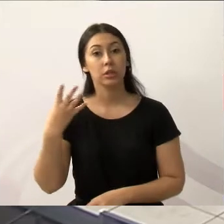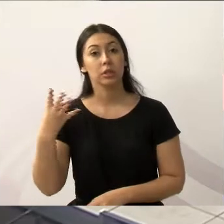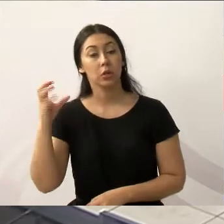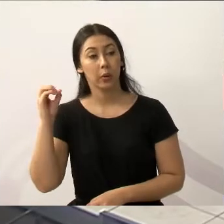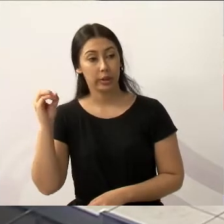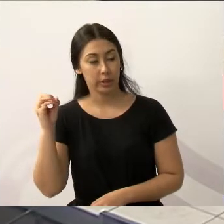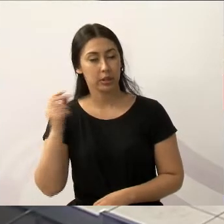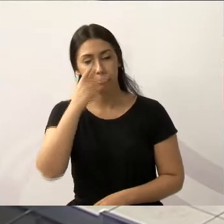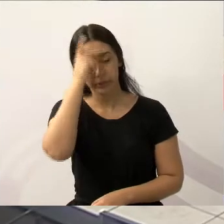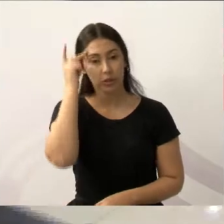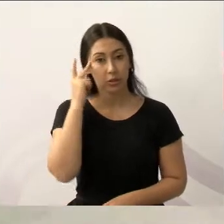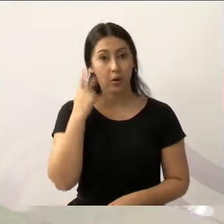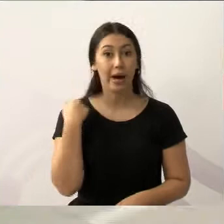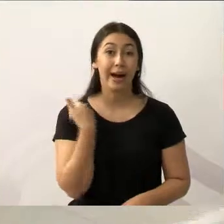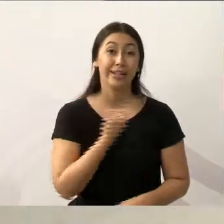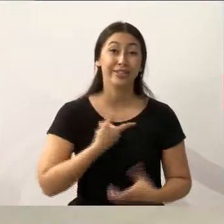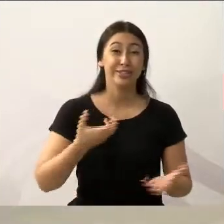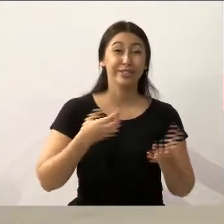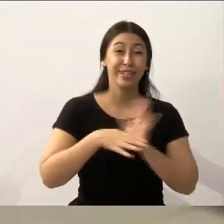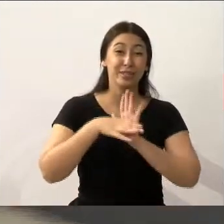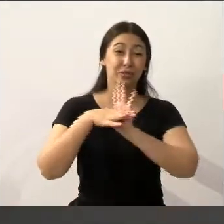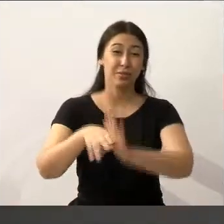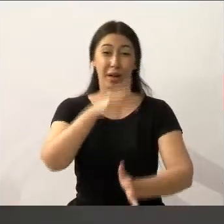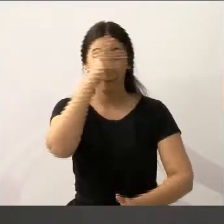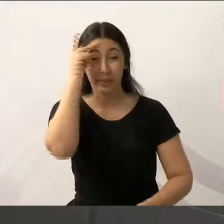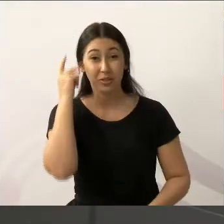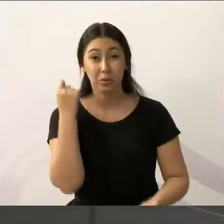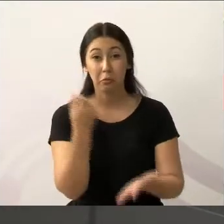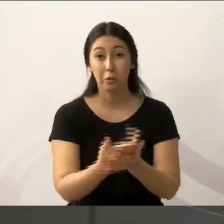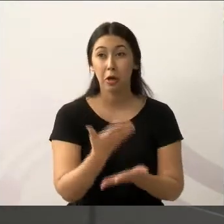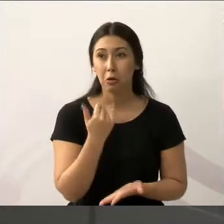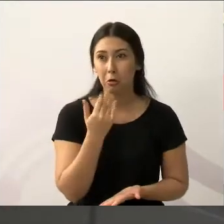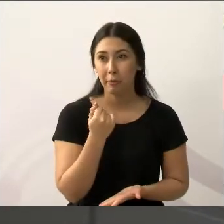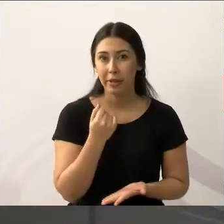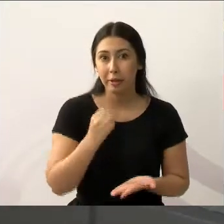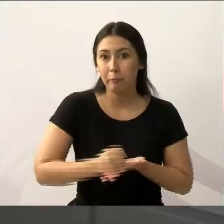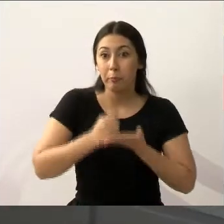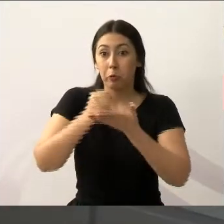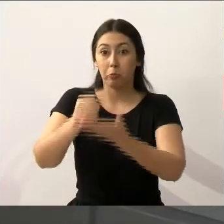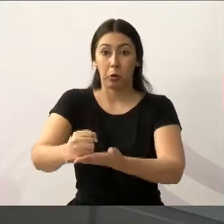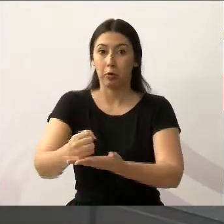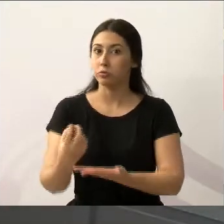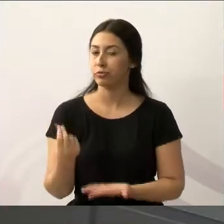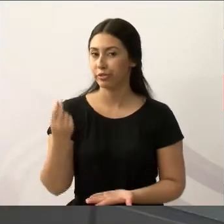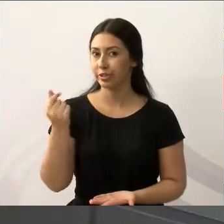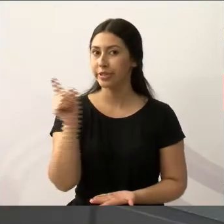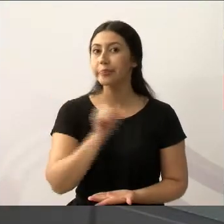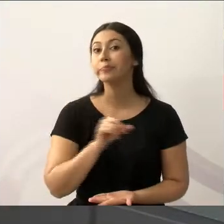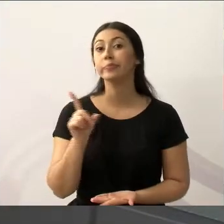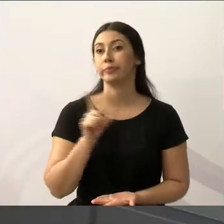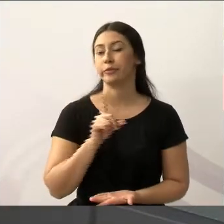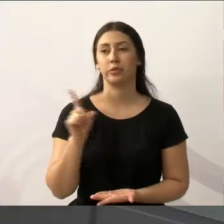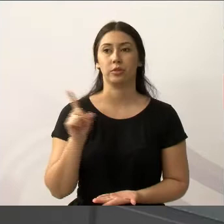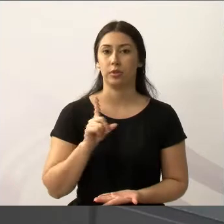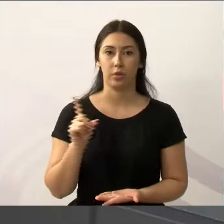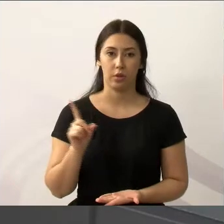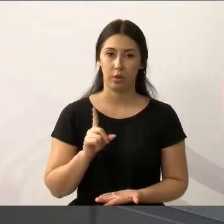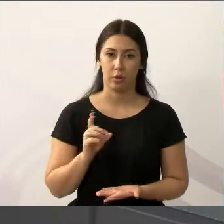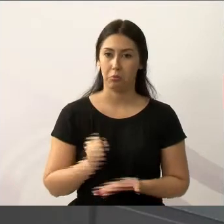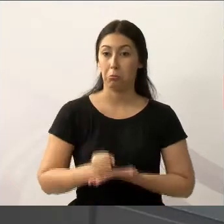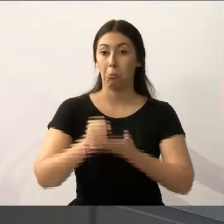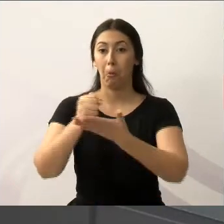subsídio alimentar. O projeto, ele é único e exclusivamente, não é um apoio financeiro. O projeto que está sendo proposto aqui não é um apoio, um